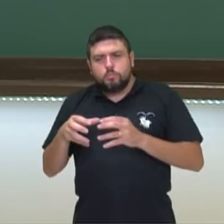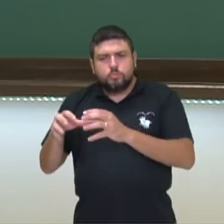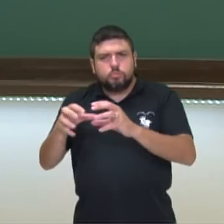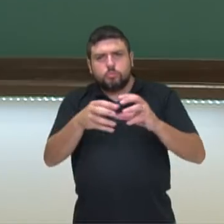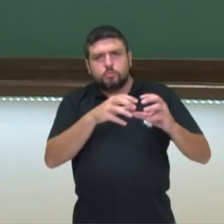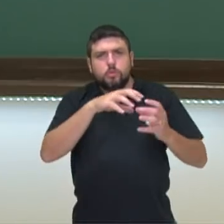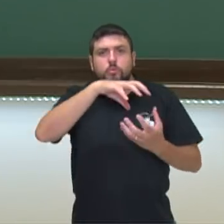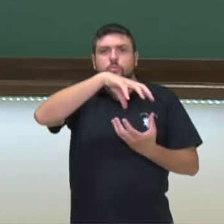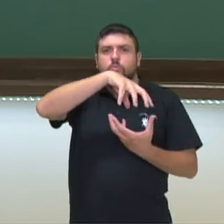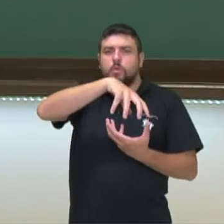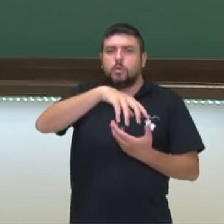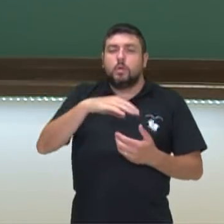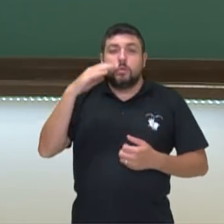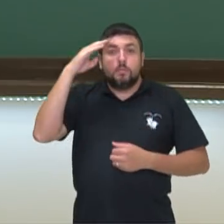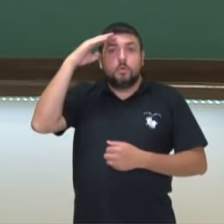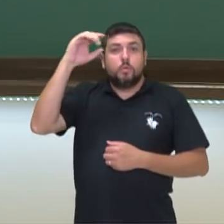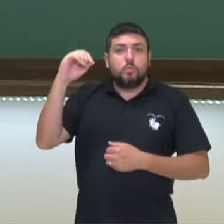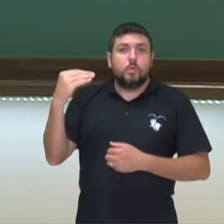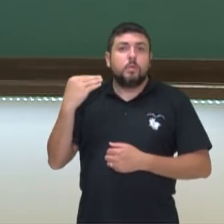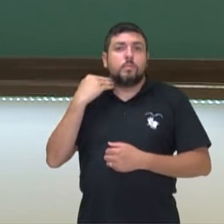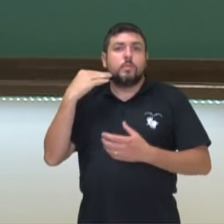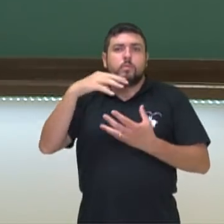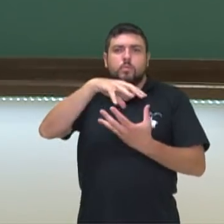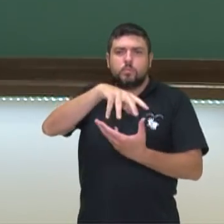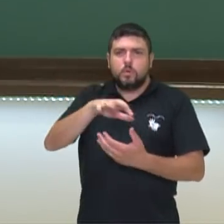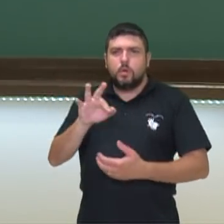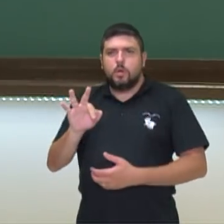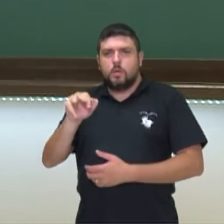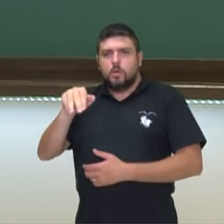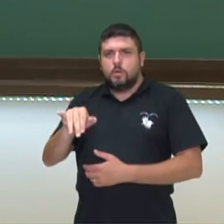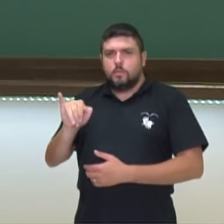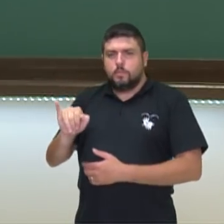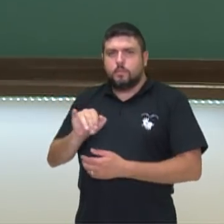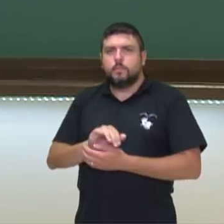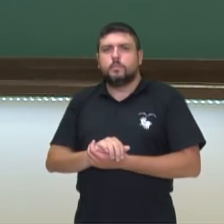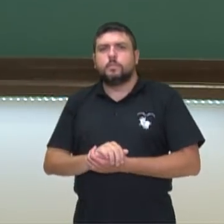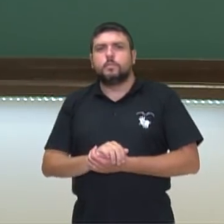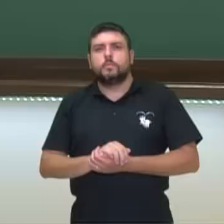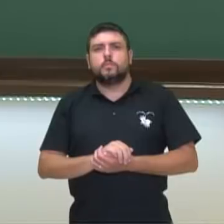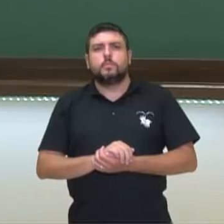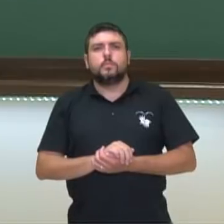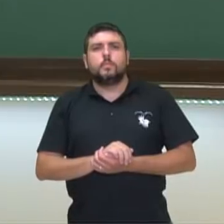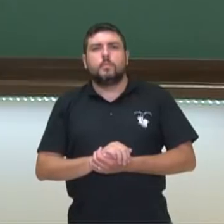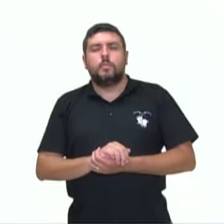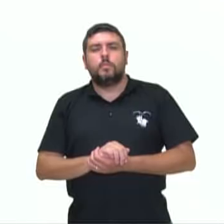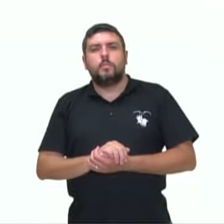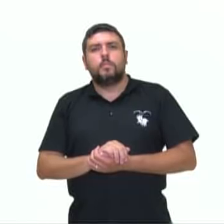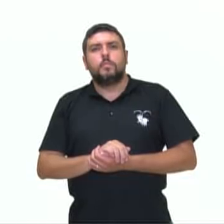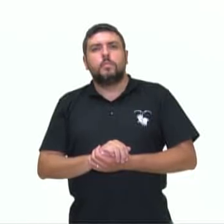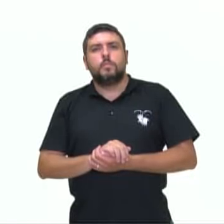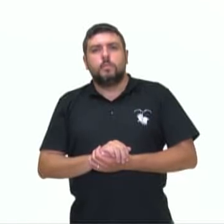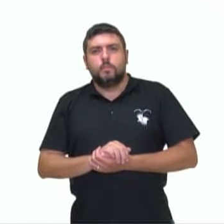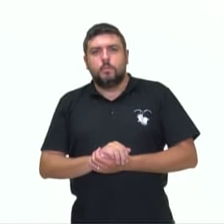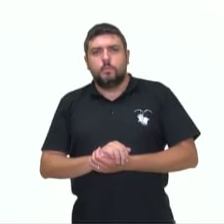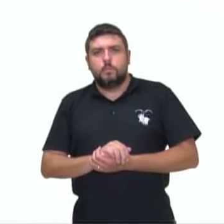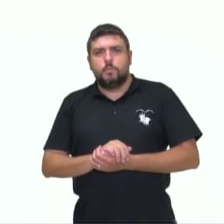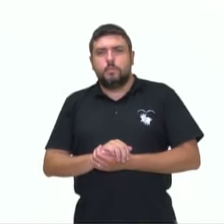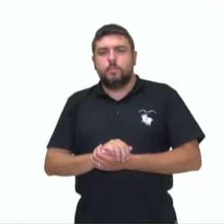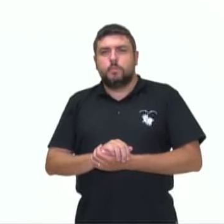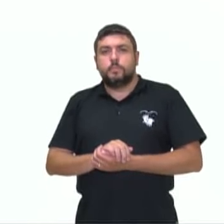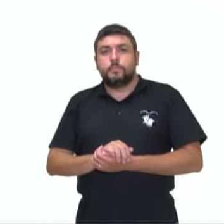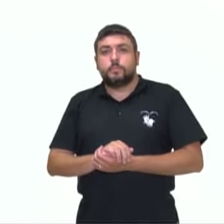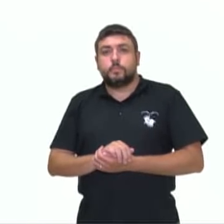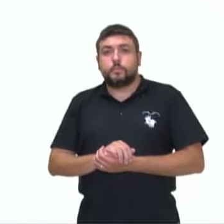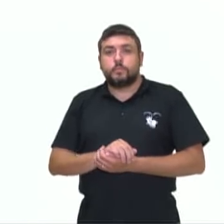e principalmente o Banco Mundial e o FMI? Então, vamos lá para a resposta. Então, a missão do Banco Mundial é o quê?